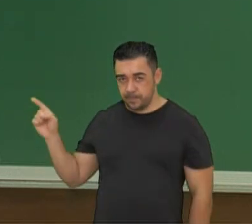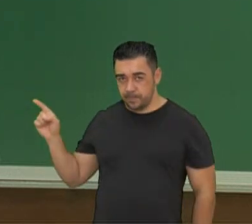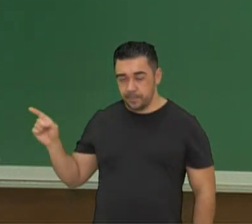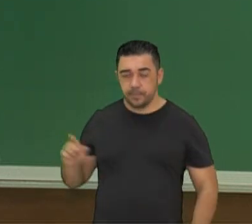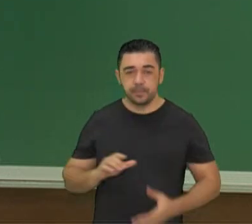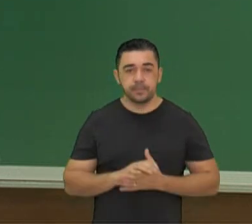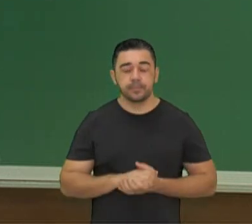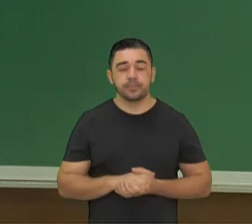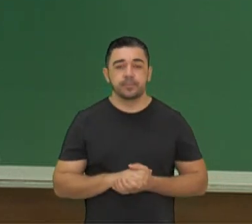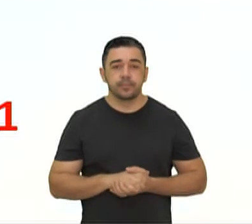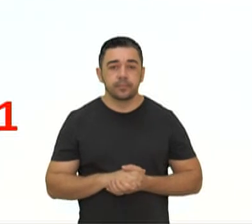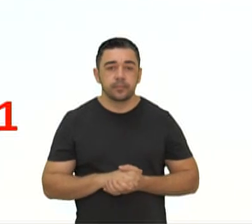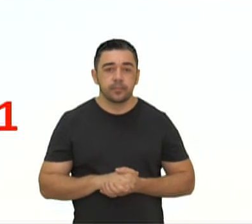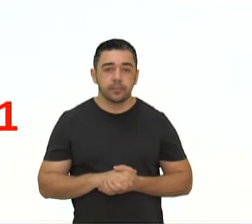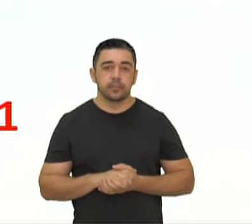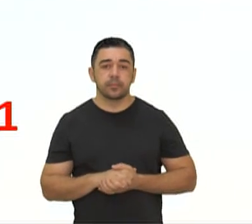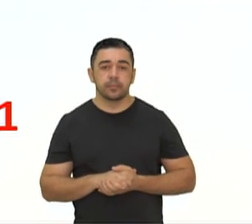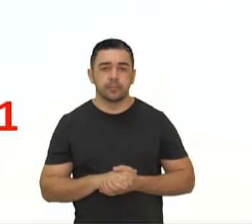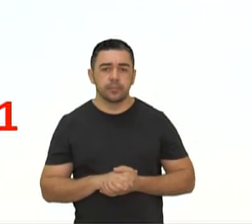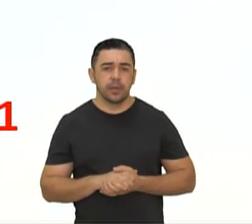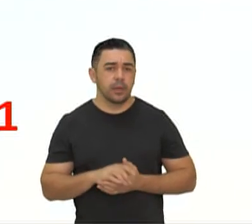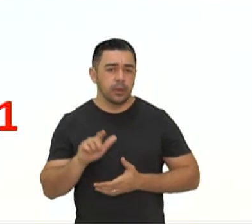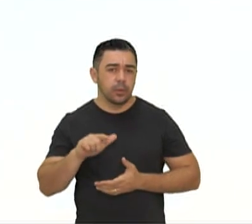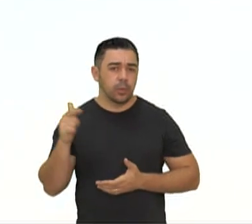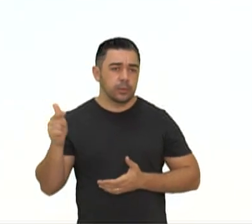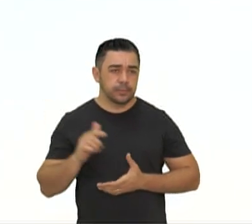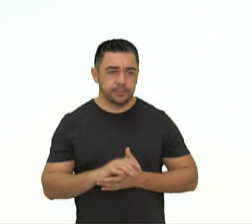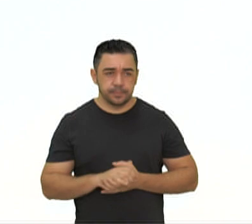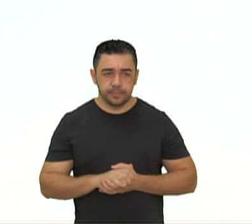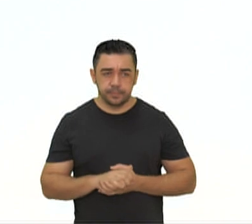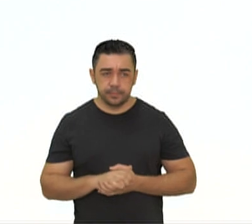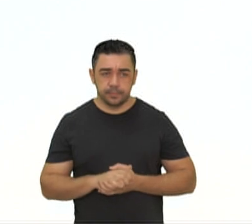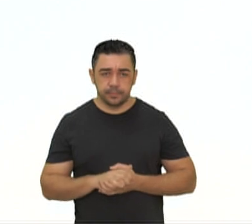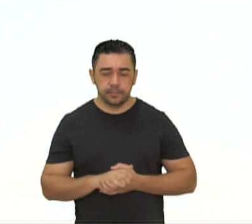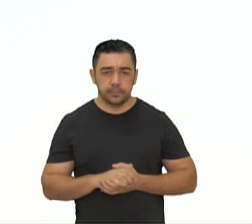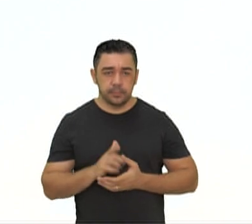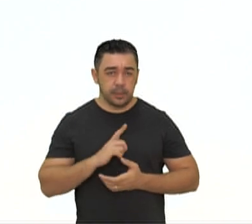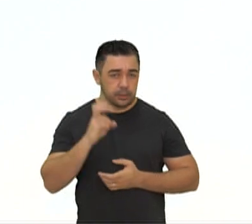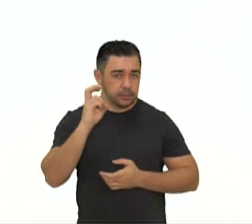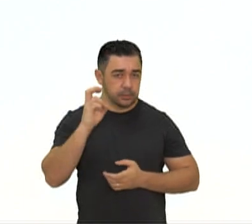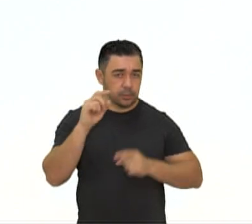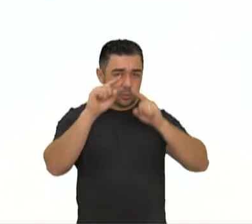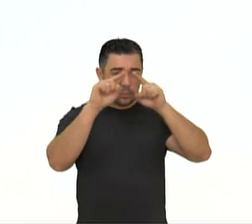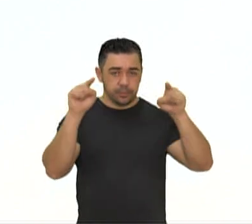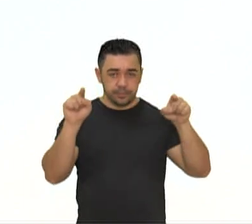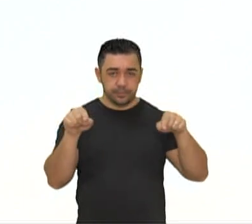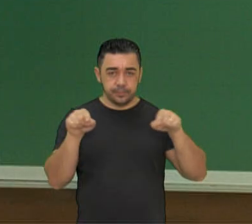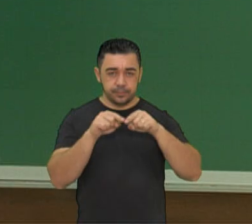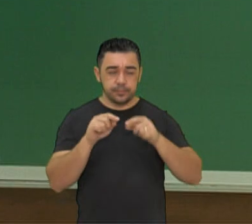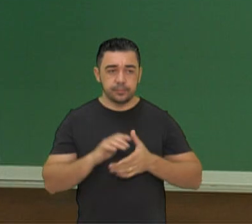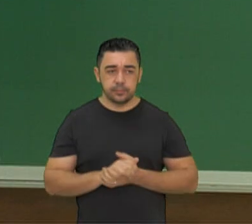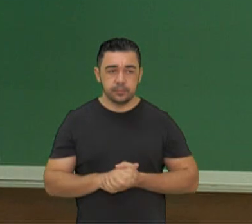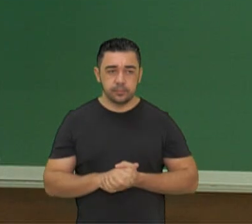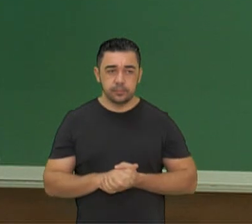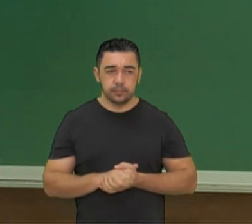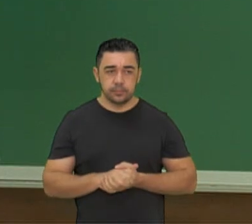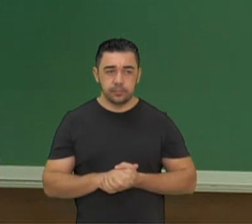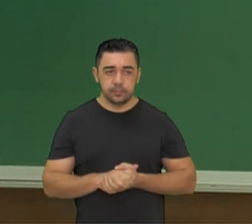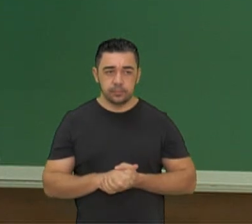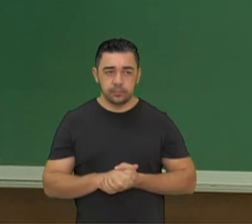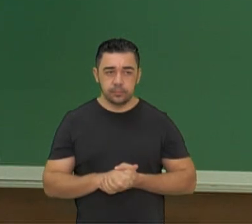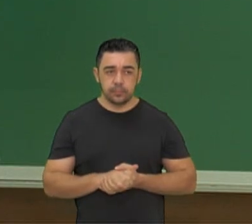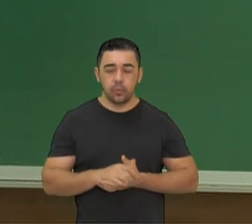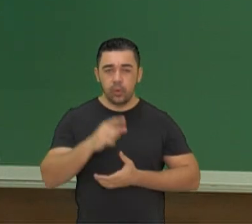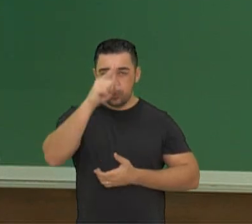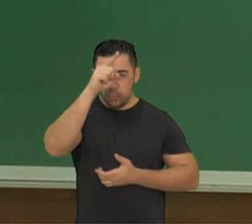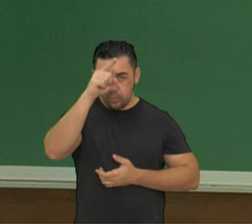ali. E as próximas figuras? O pentágono e o hexágono. Desse vértice aqui, eu consigo